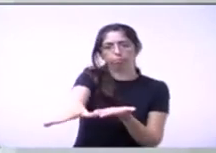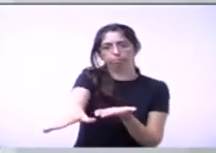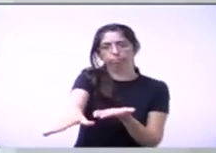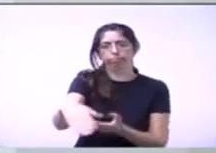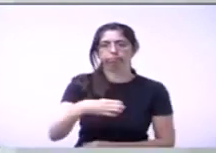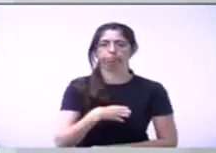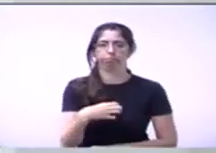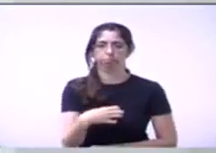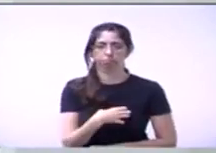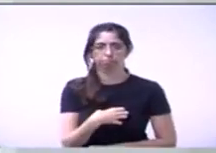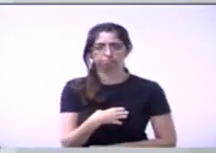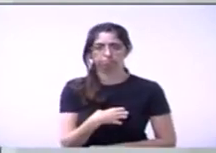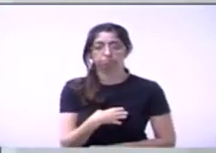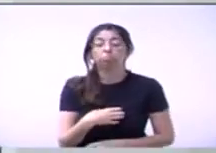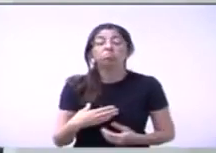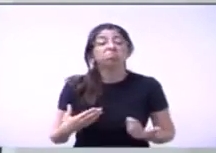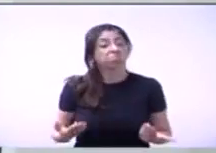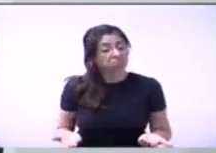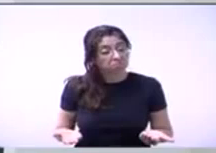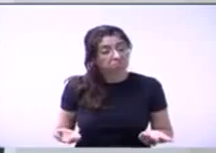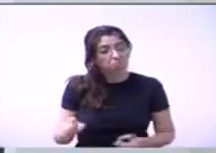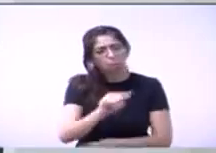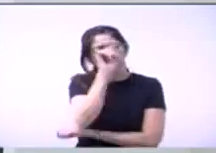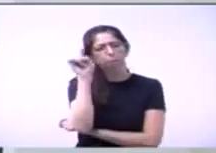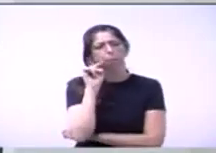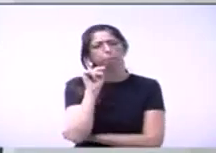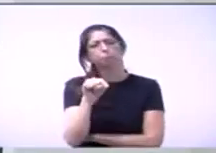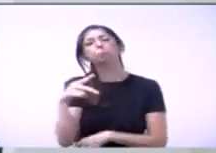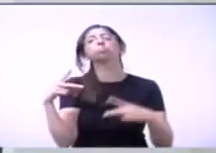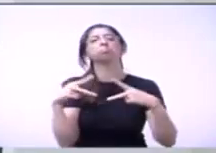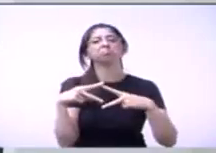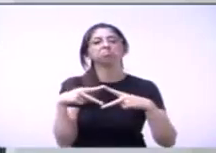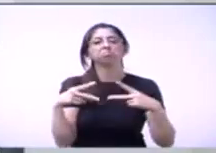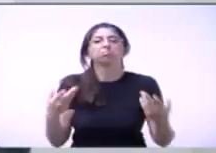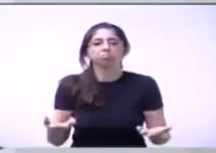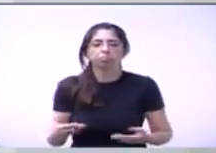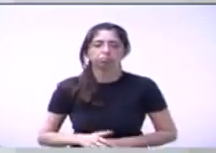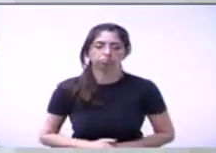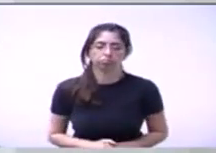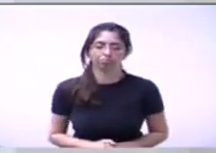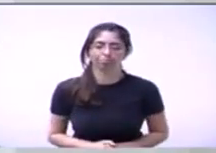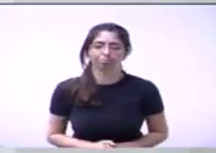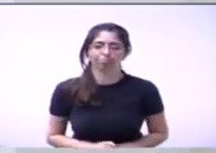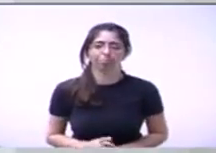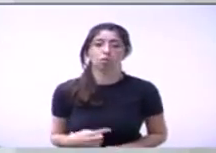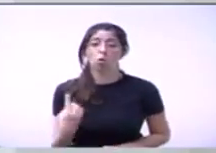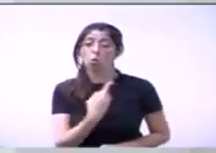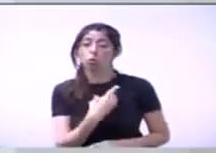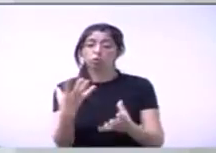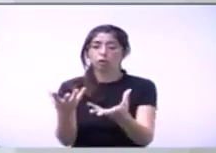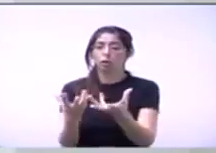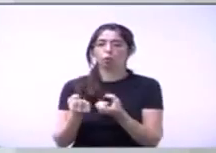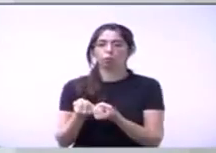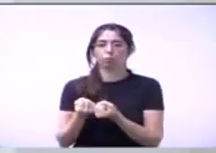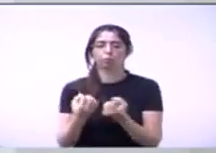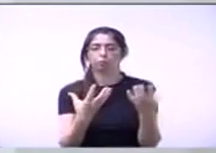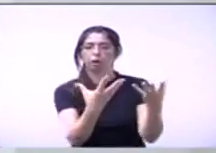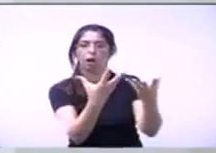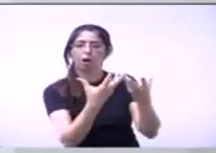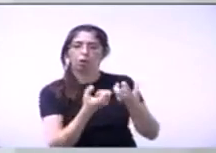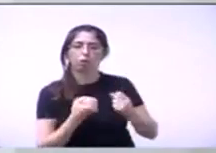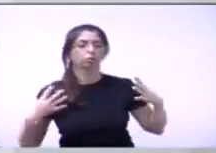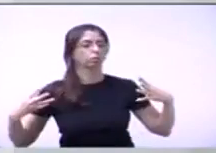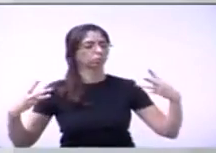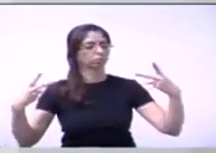Bahia. E Paulínia, uma cidade hospitalar. Aqui a gente recebe todo mundo. Todo mundo vem para